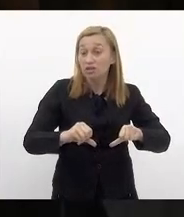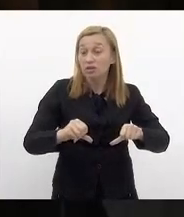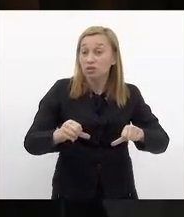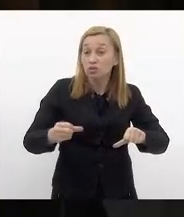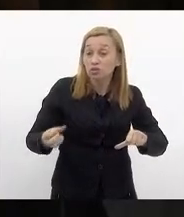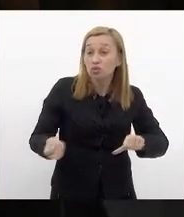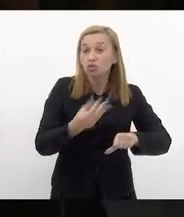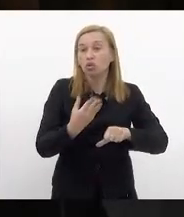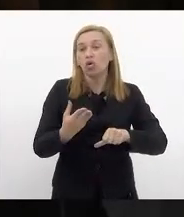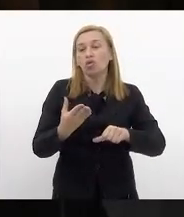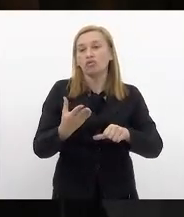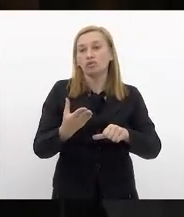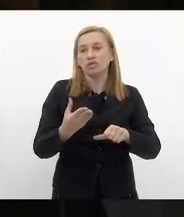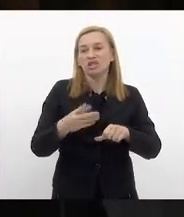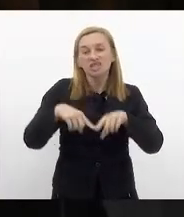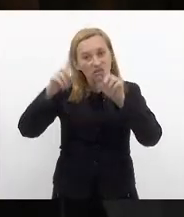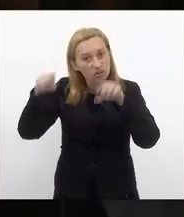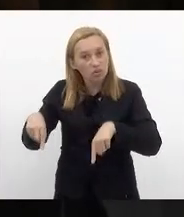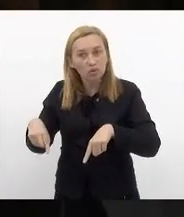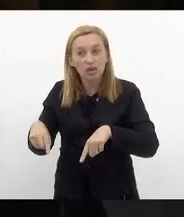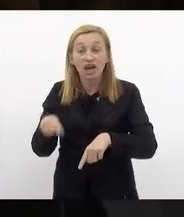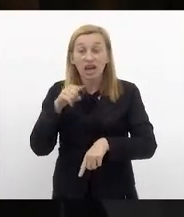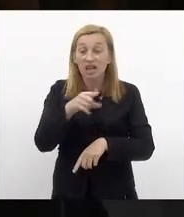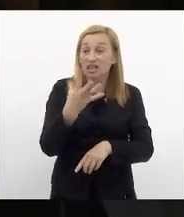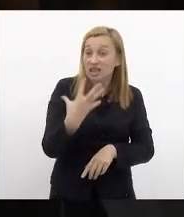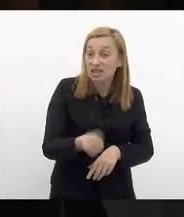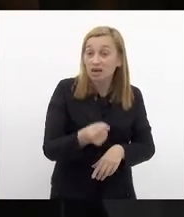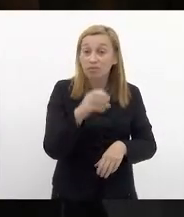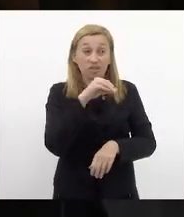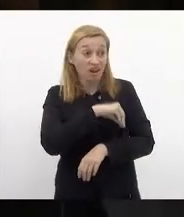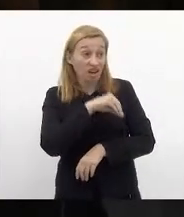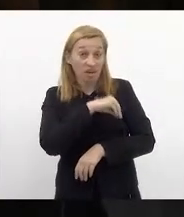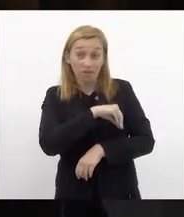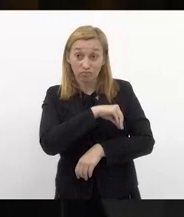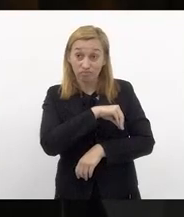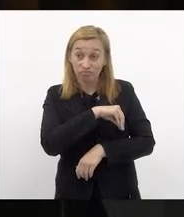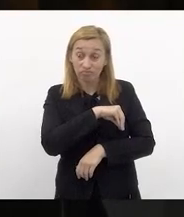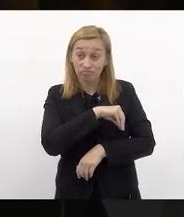servidores, vai estourar em cima daqueles que recebem seu salário